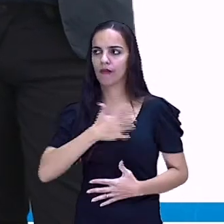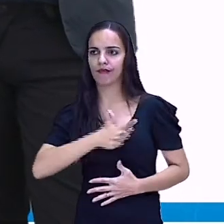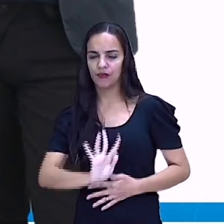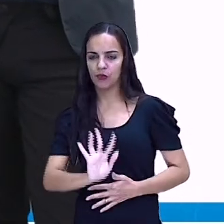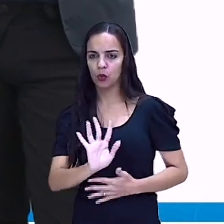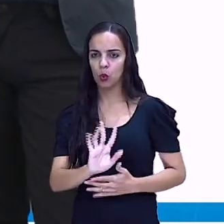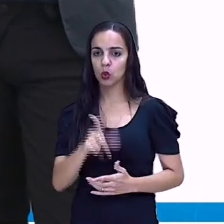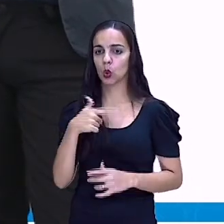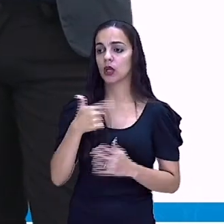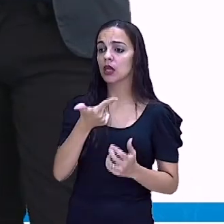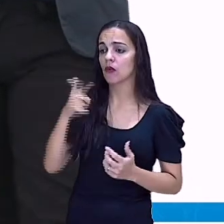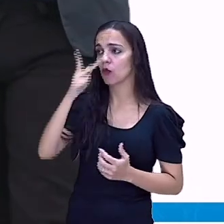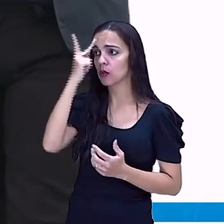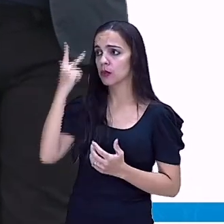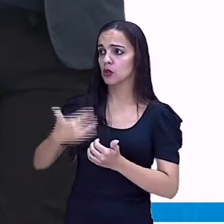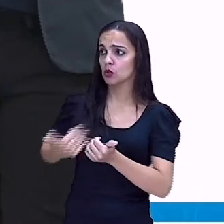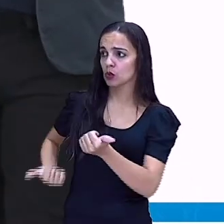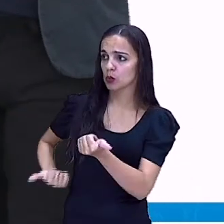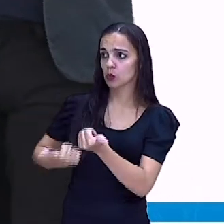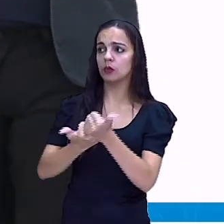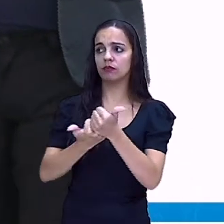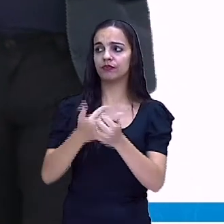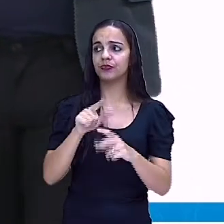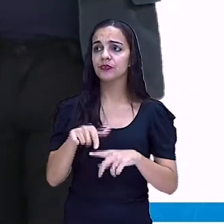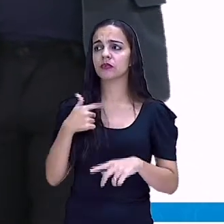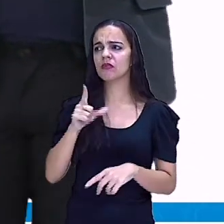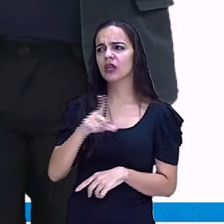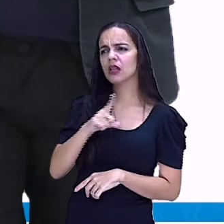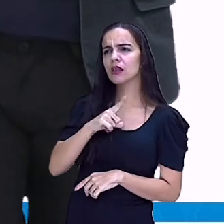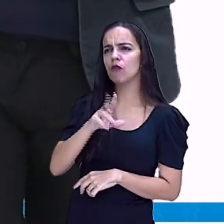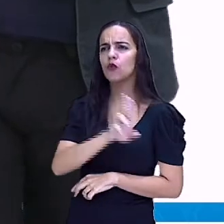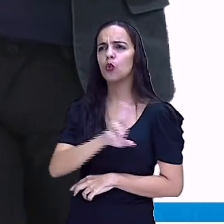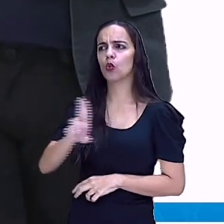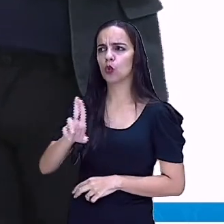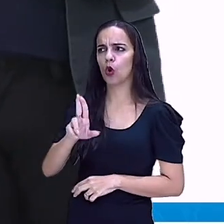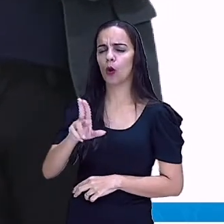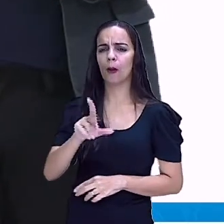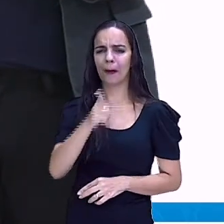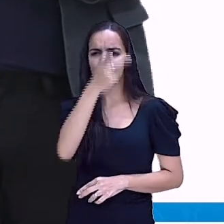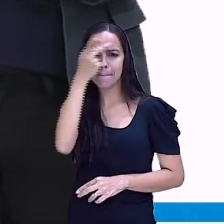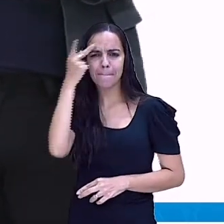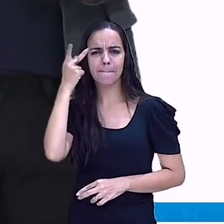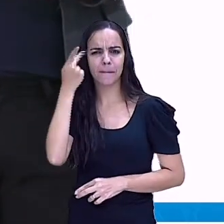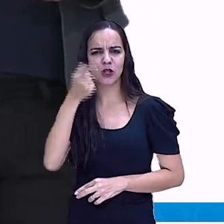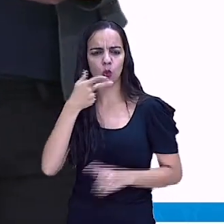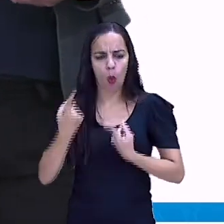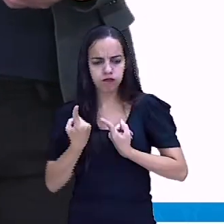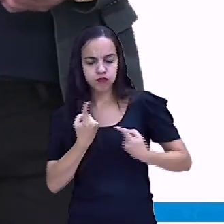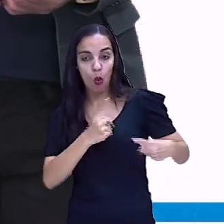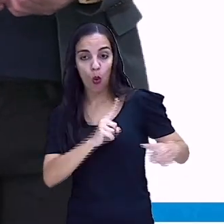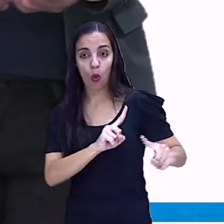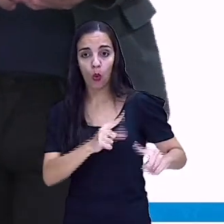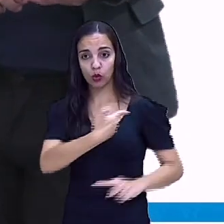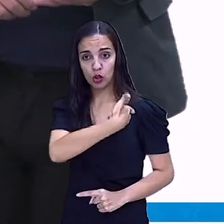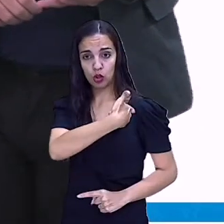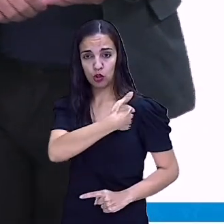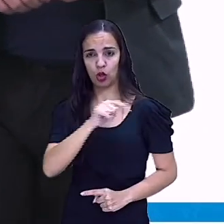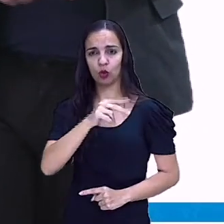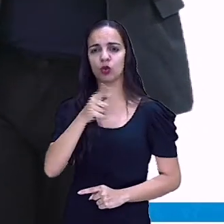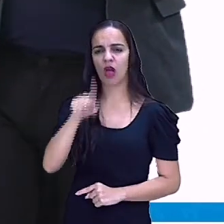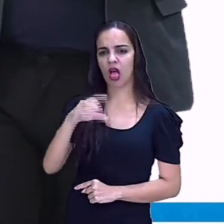apoio. Um dos maiores nomes do antigetulismo foi Carlos Lacerda, jornalista